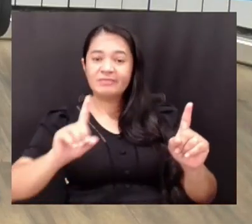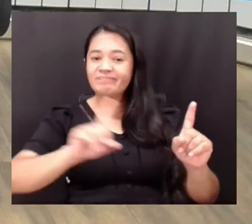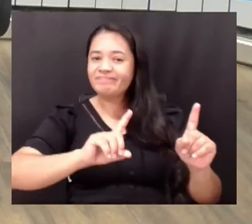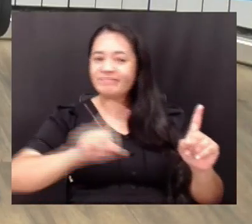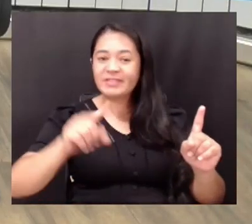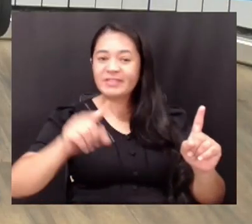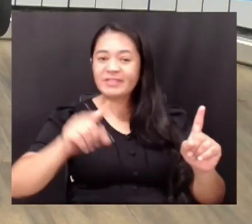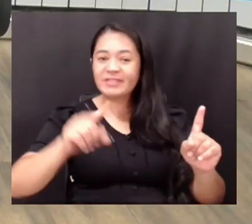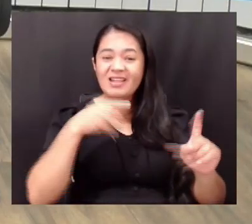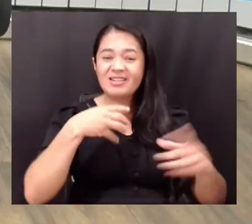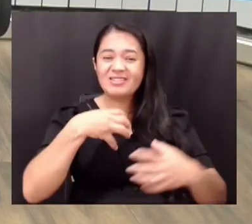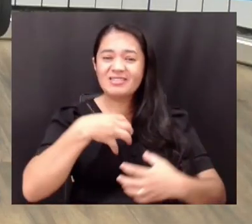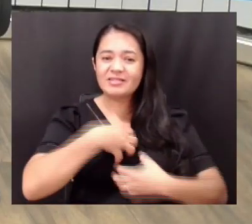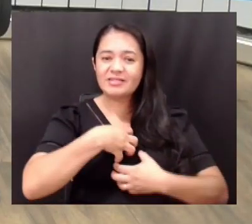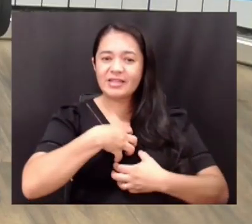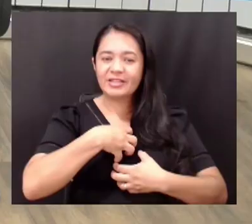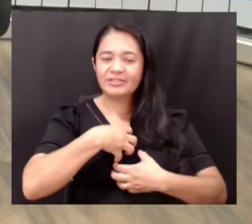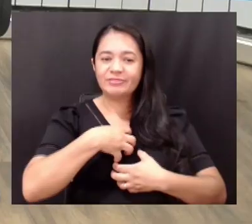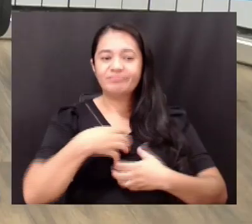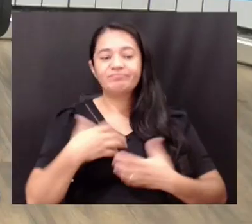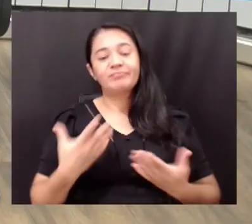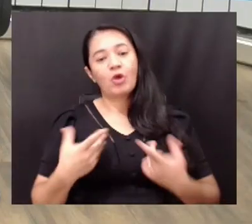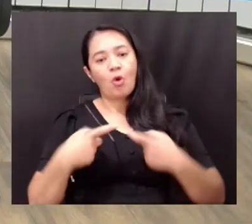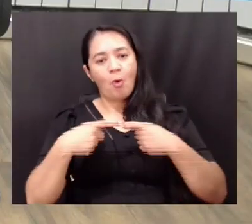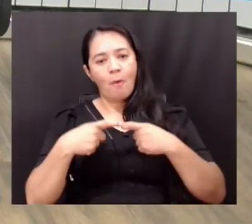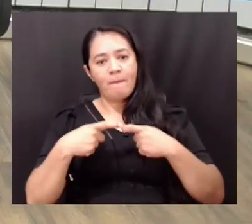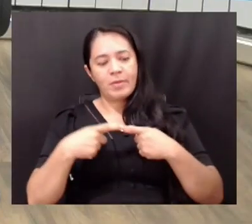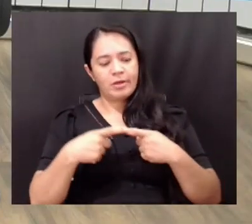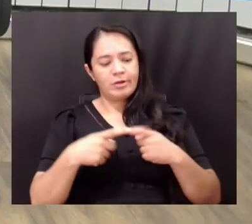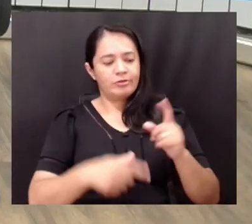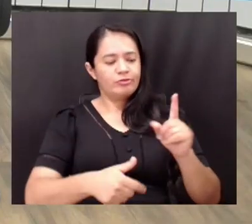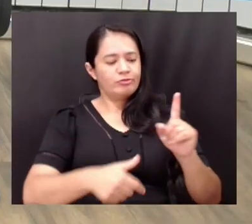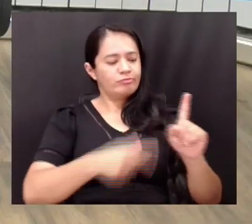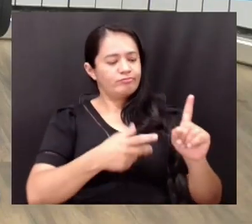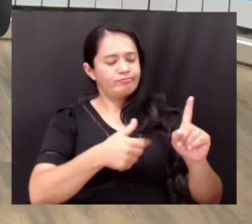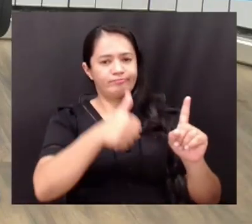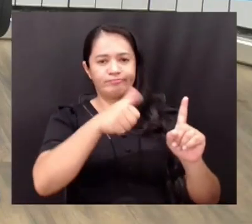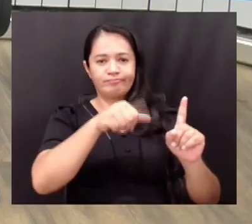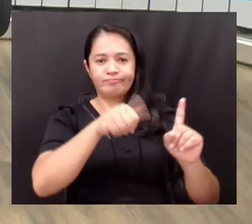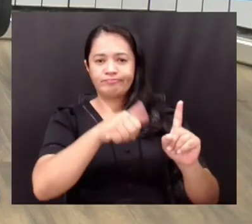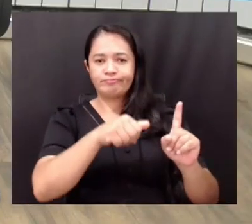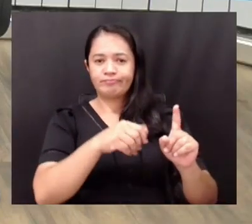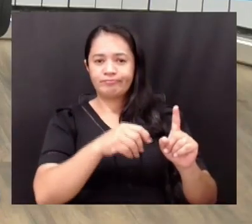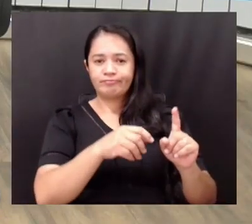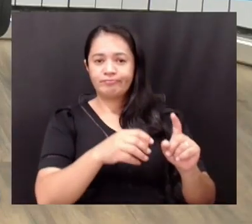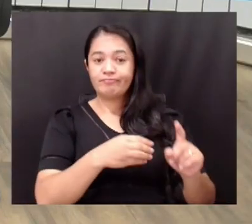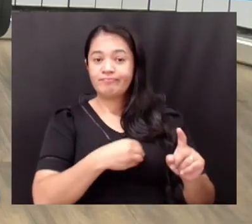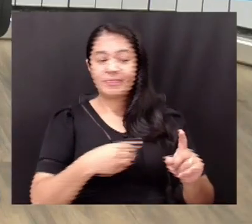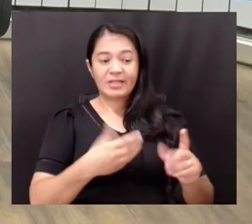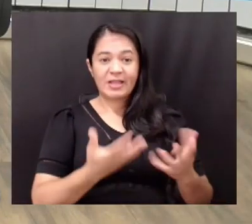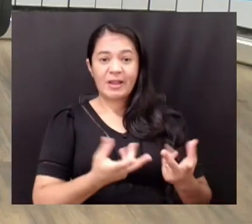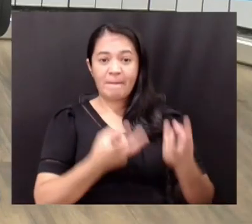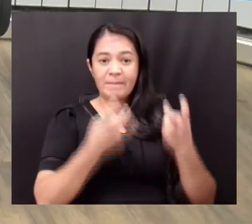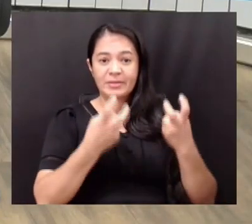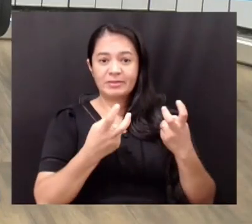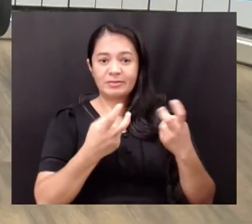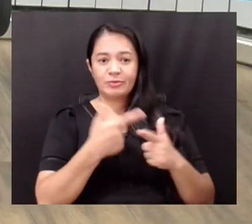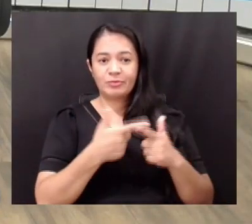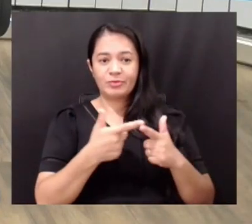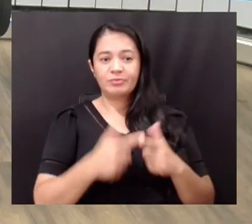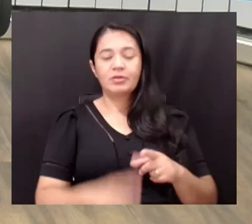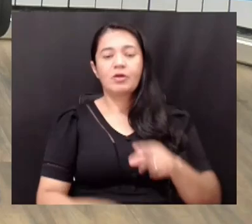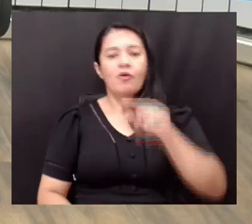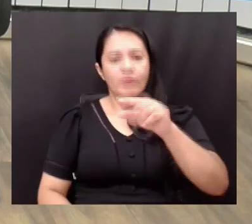E o médico, por sua vez, óbvio que vai identificar esse problema. Você, assim, foi extremamente pontual no que